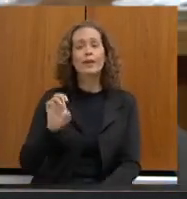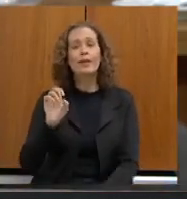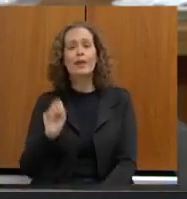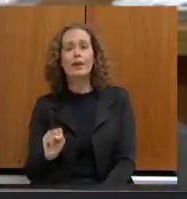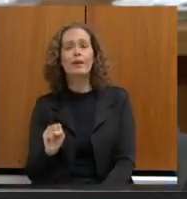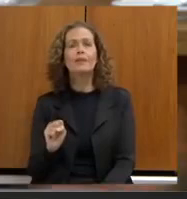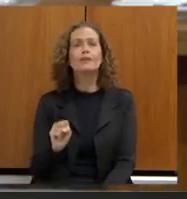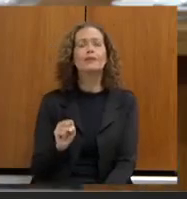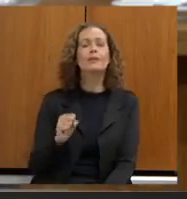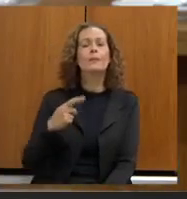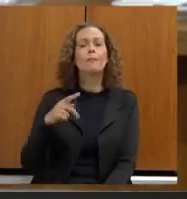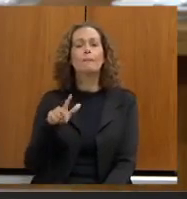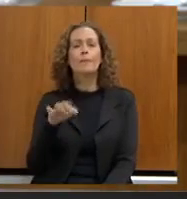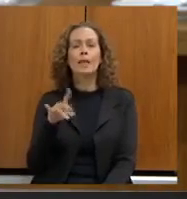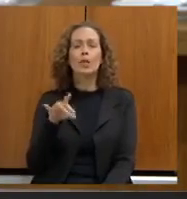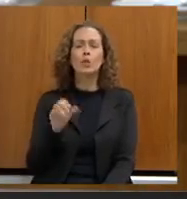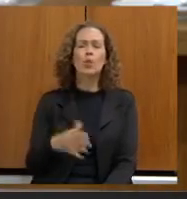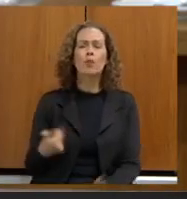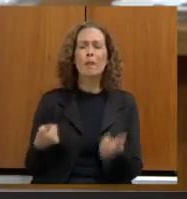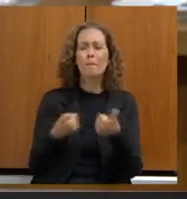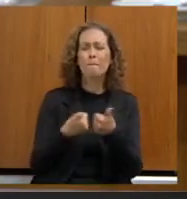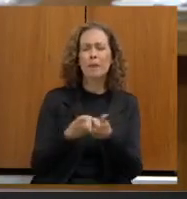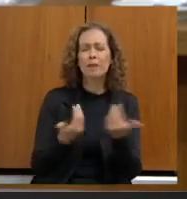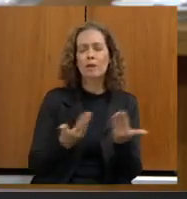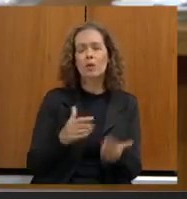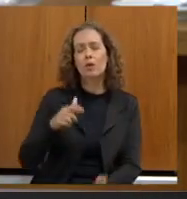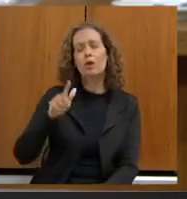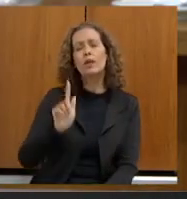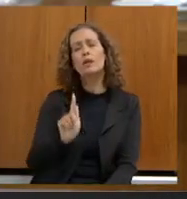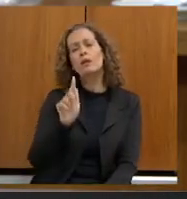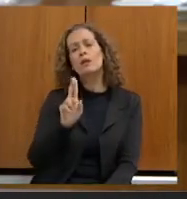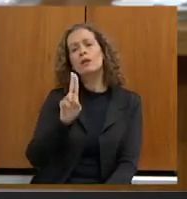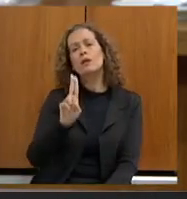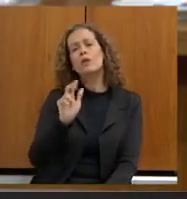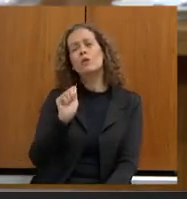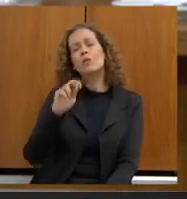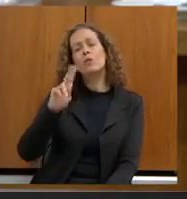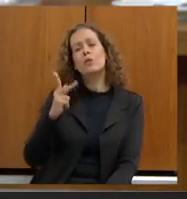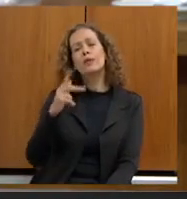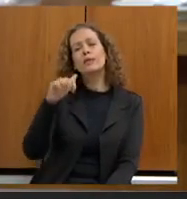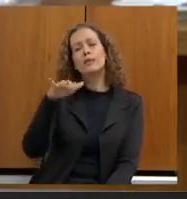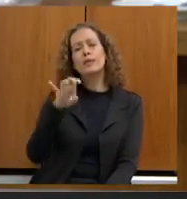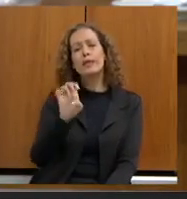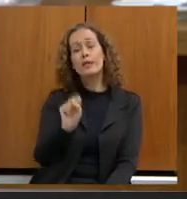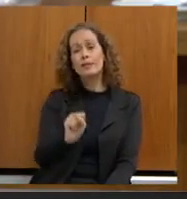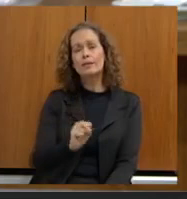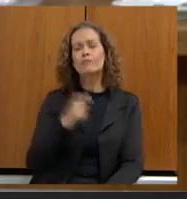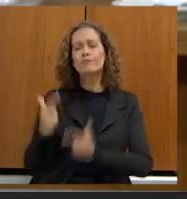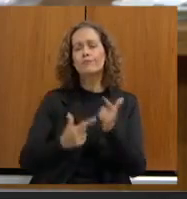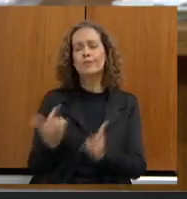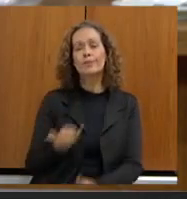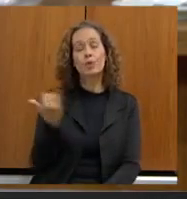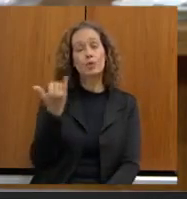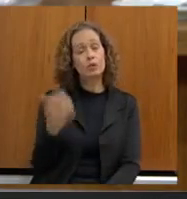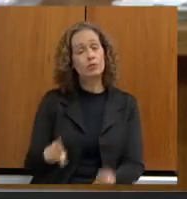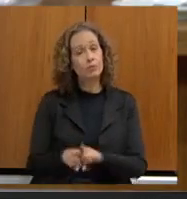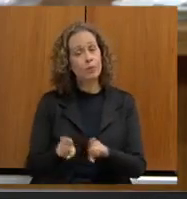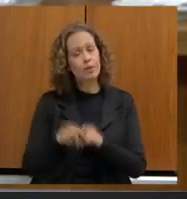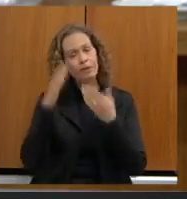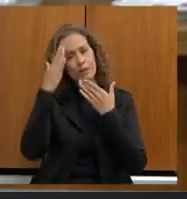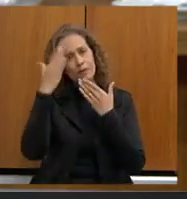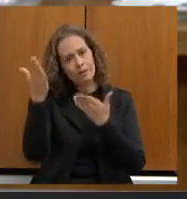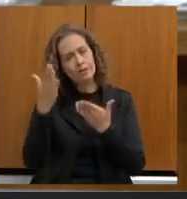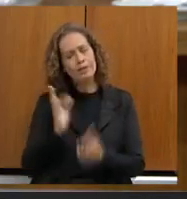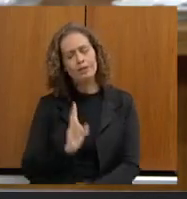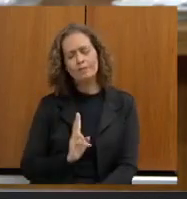Guanhães que fica muito próximo a São João Evangelista que faz um trabalho também muito importante e da mesma forma agradecer pela maneira